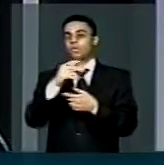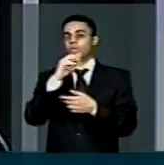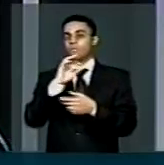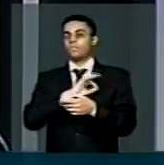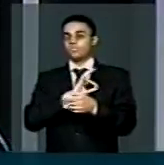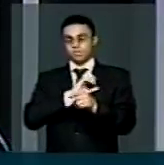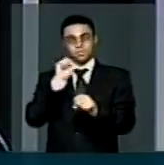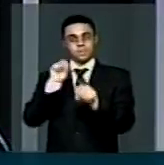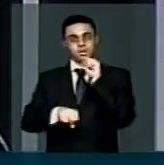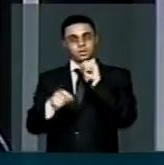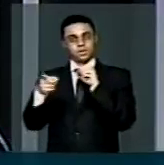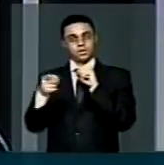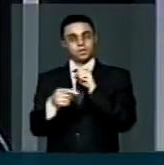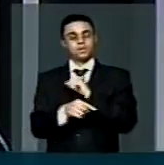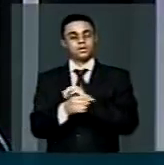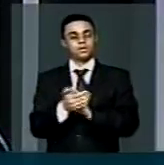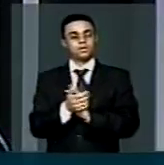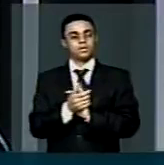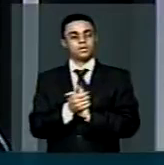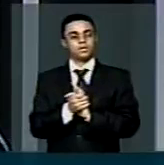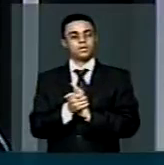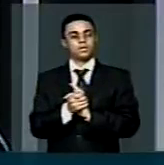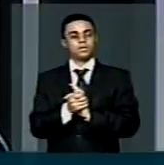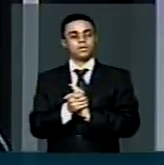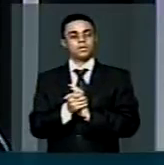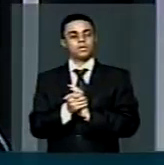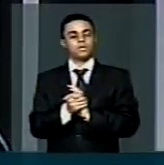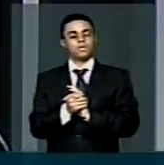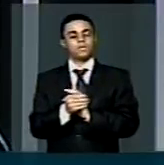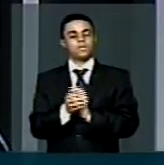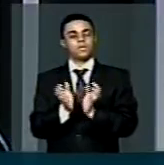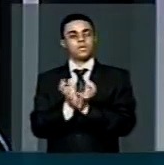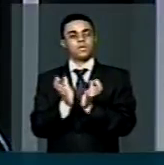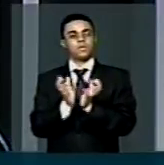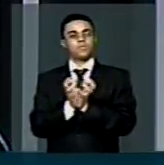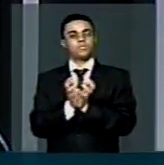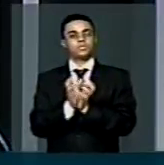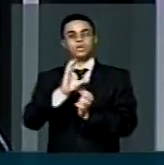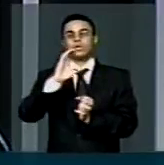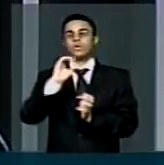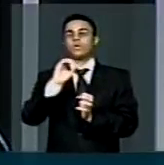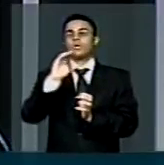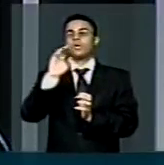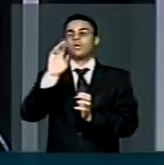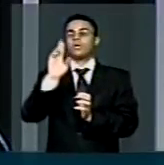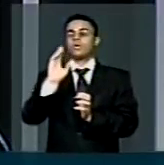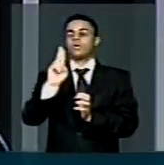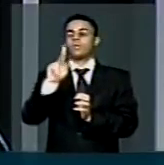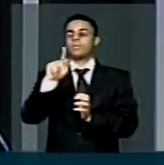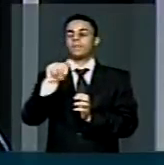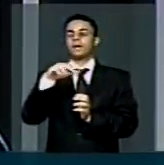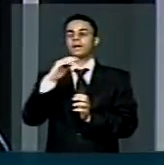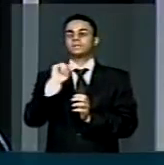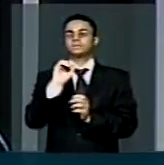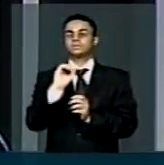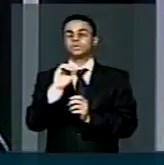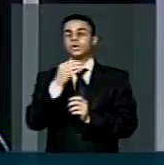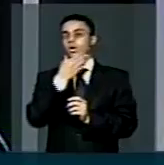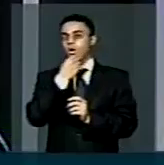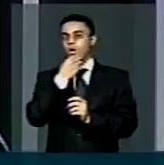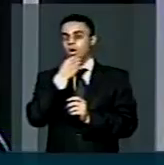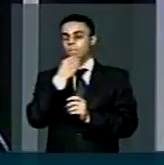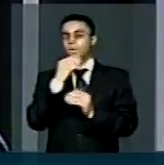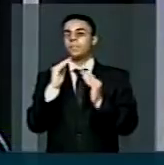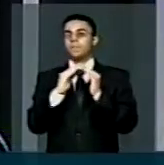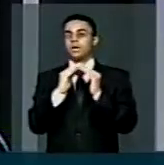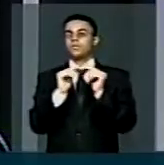por membros das forças de ocupação do Complexo da Maré. Jefferson trabalhava no Lava Jato, morava com a namorada e não